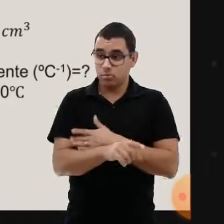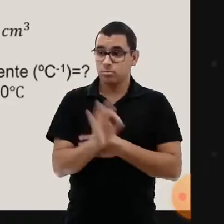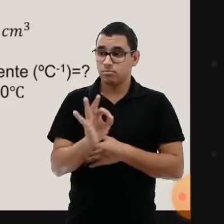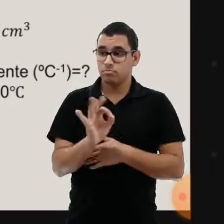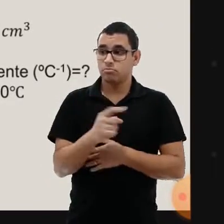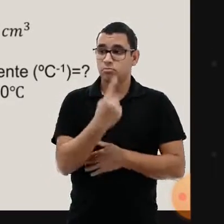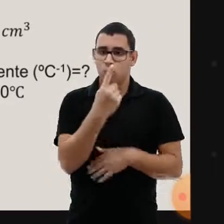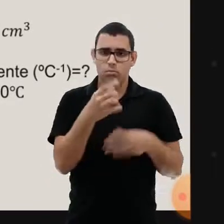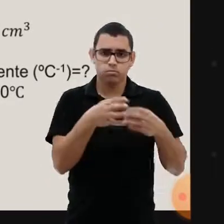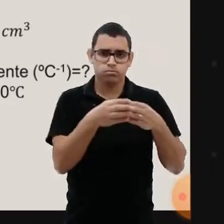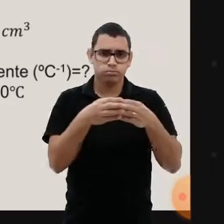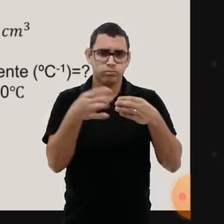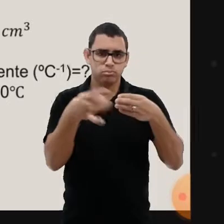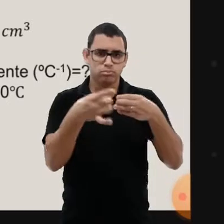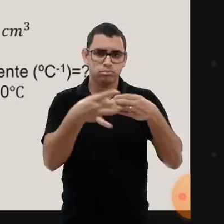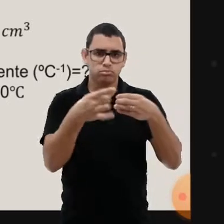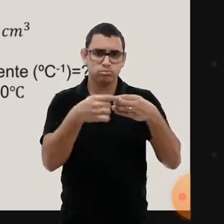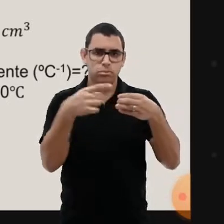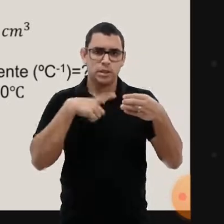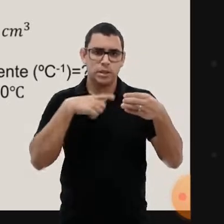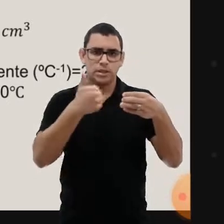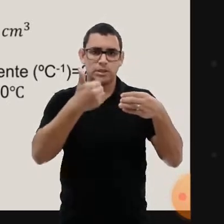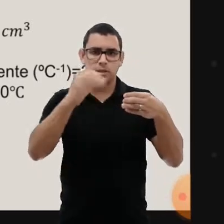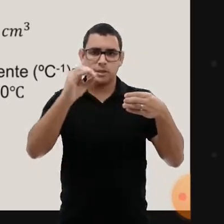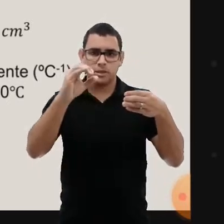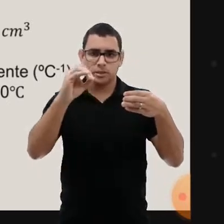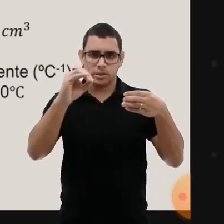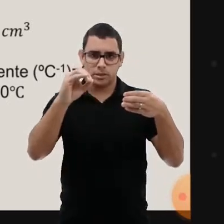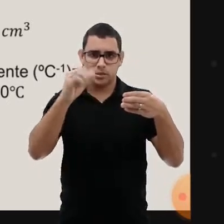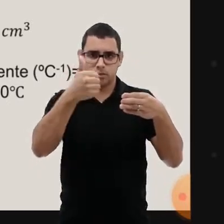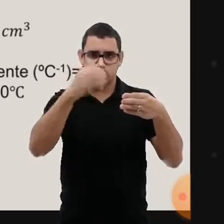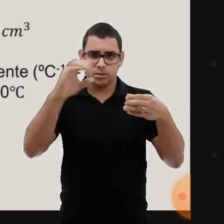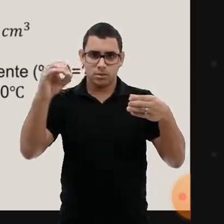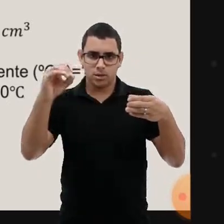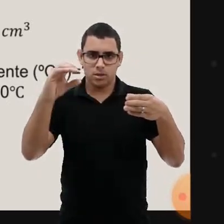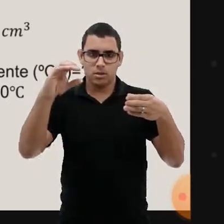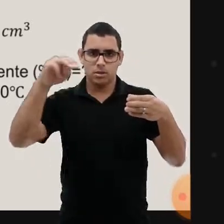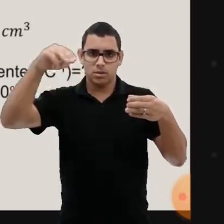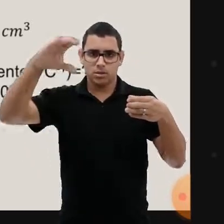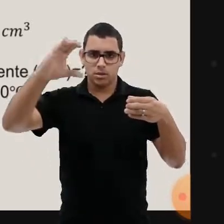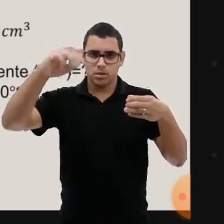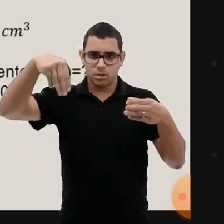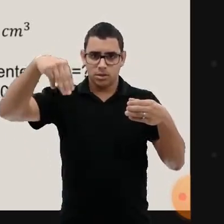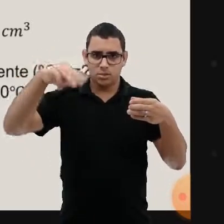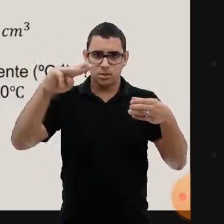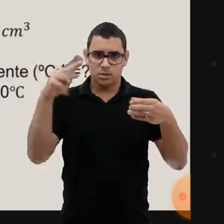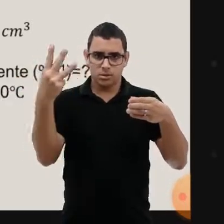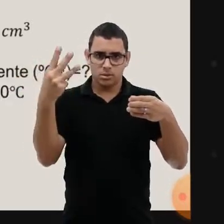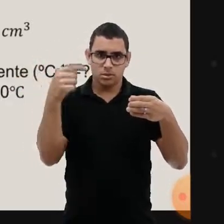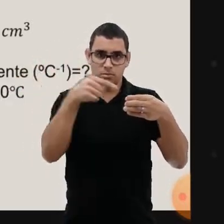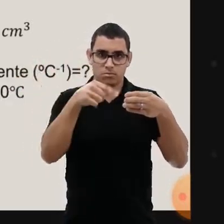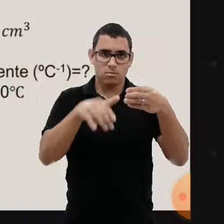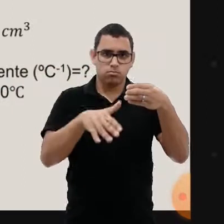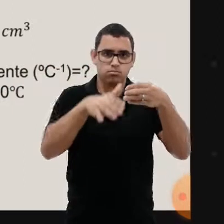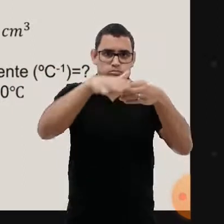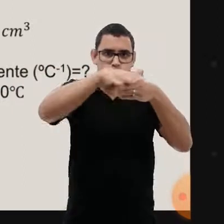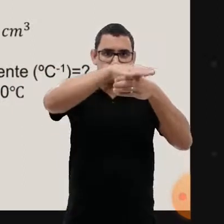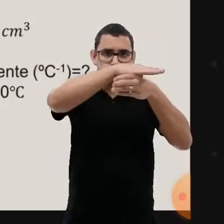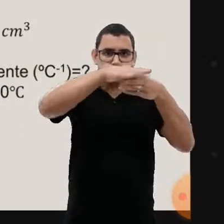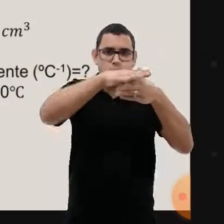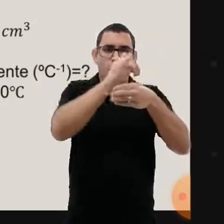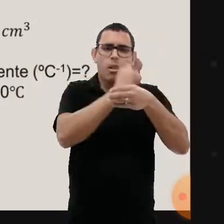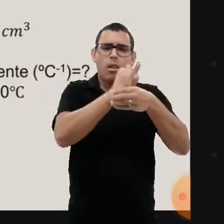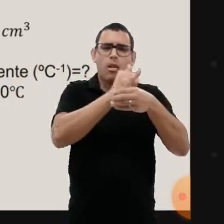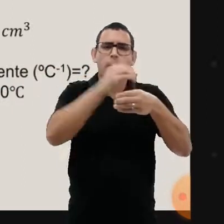Vamos para um exemplo. Um recipiente de vidro de 100 centímetros cúbicos de capacidade é